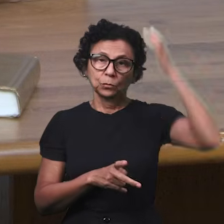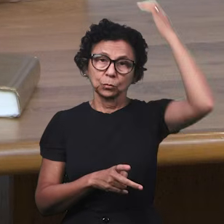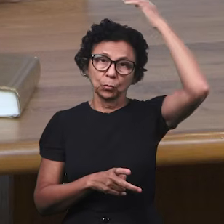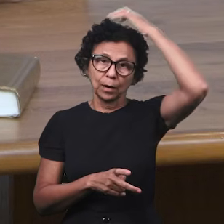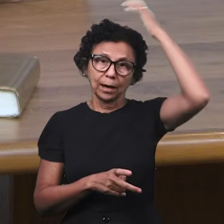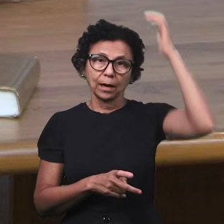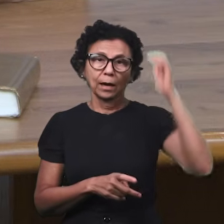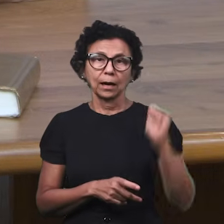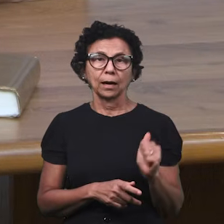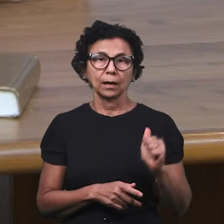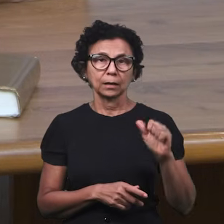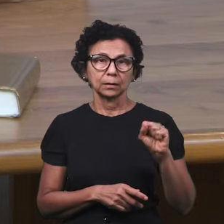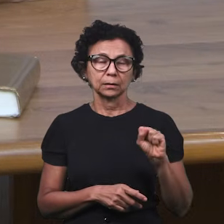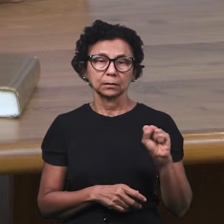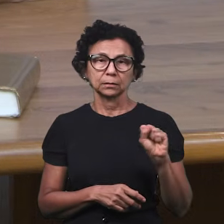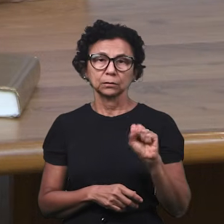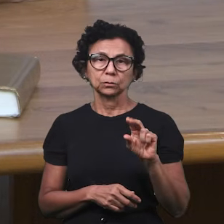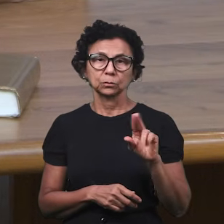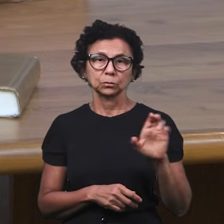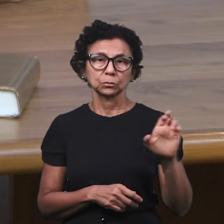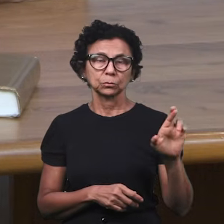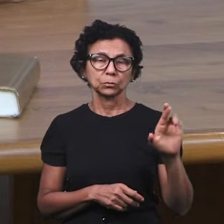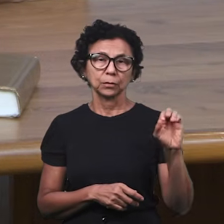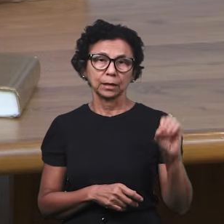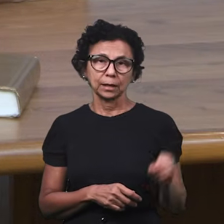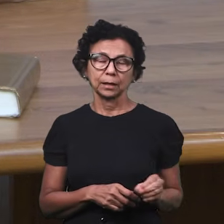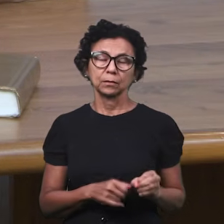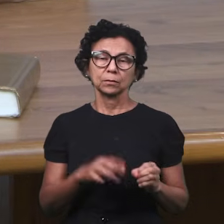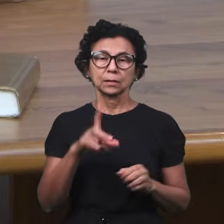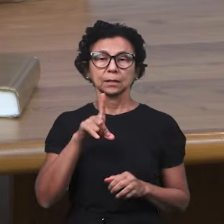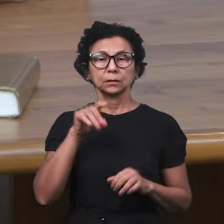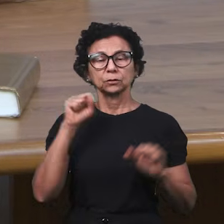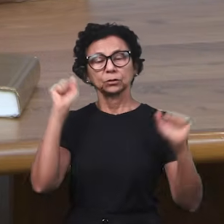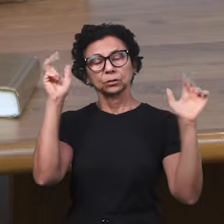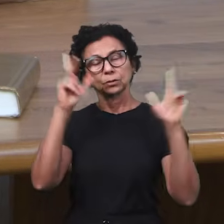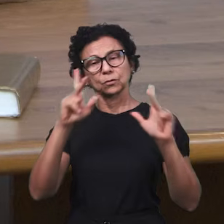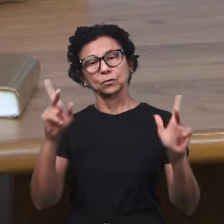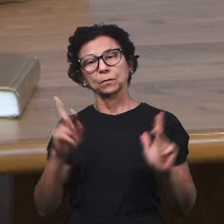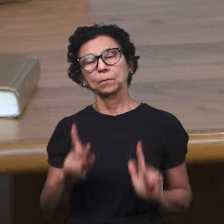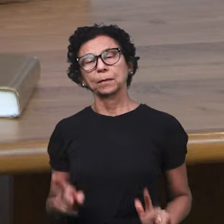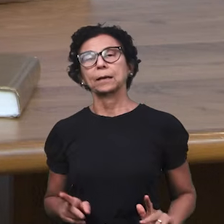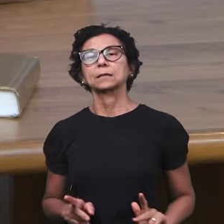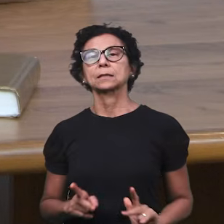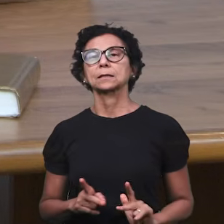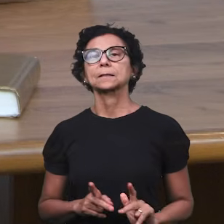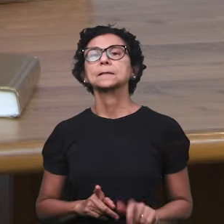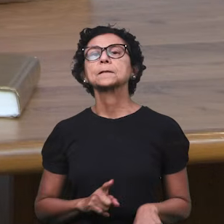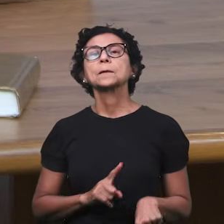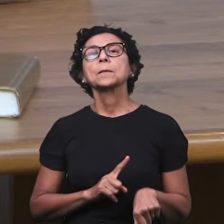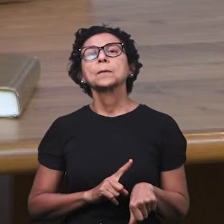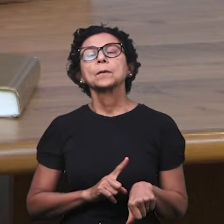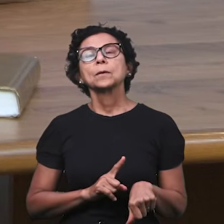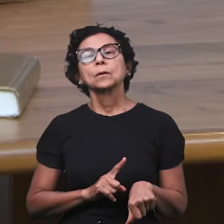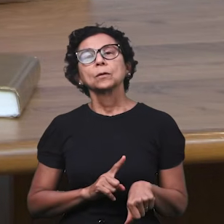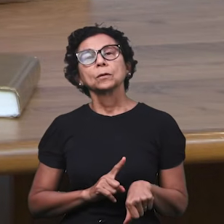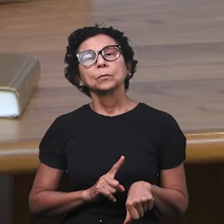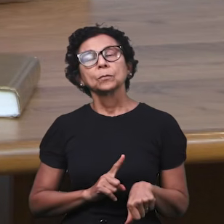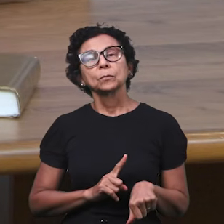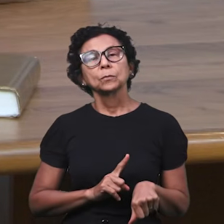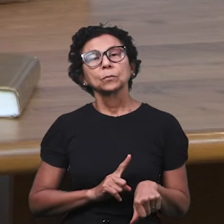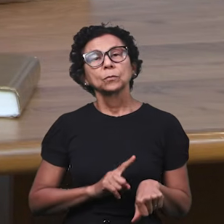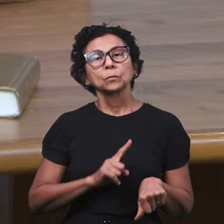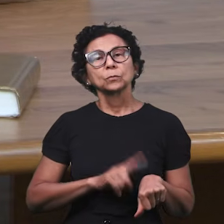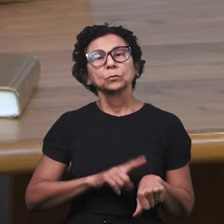para confirmarem estes dias de Purim nos seus tempos determinados, como Mardoqueu, o